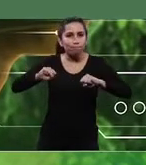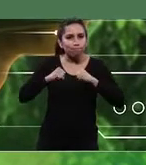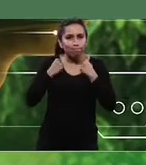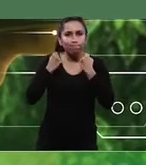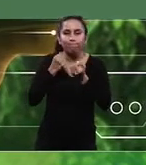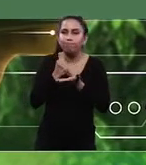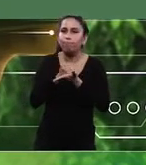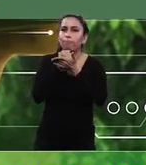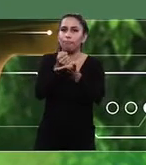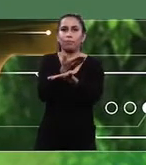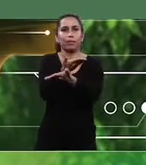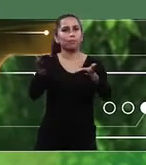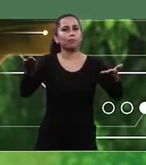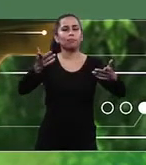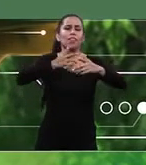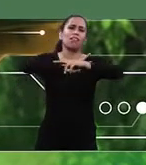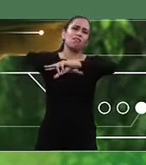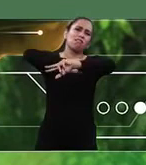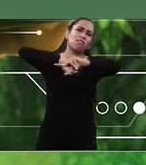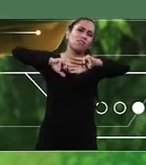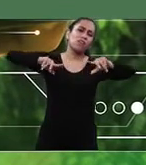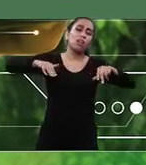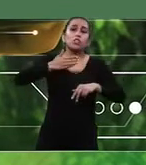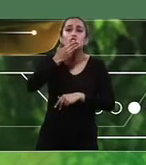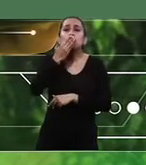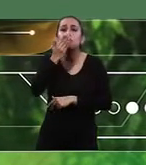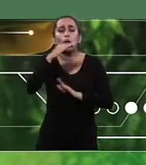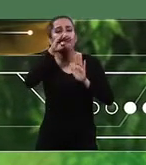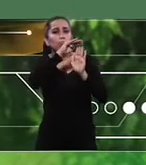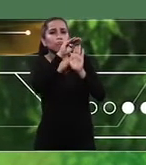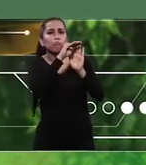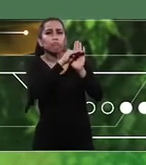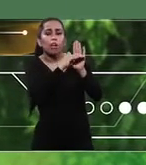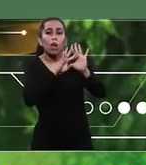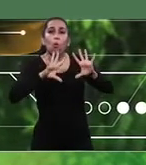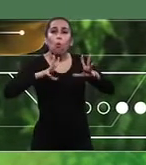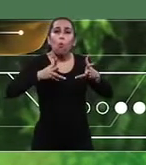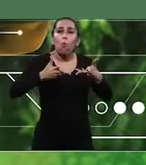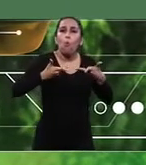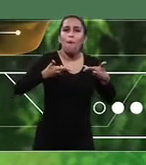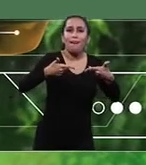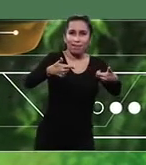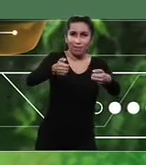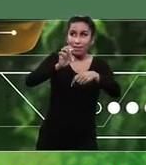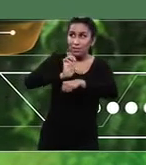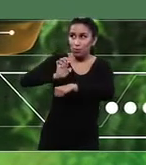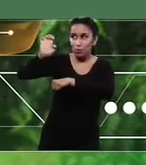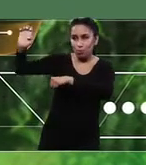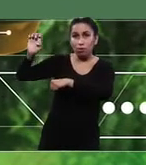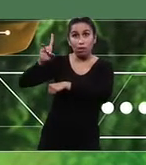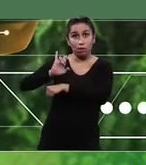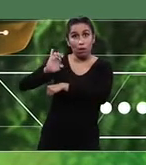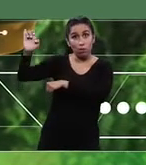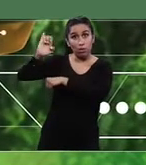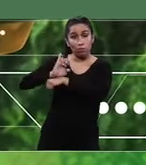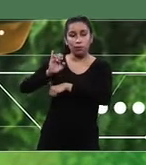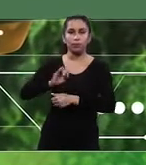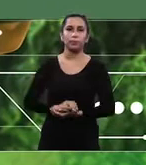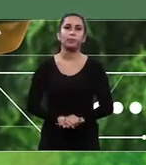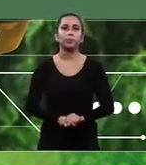nossos mais diversos programas de qualificação e promoção de exportações. Pode passar?